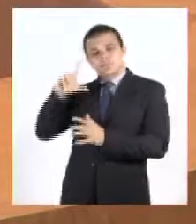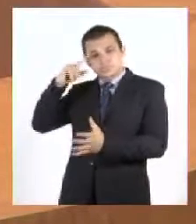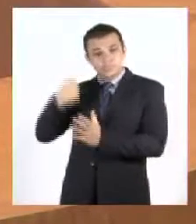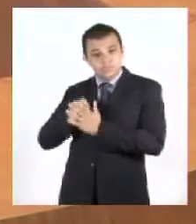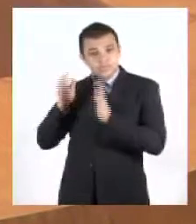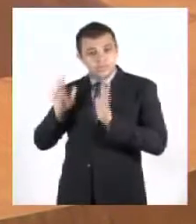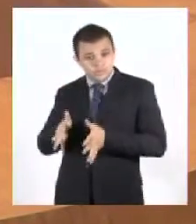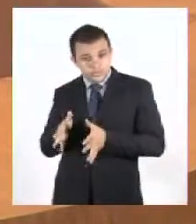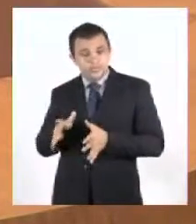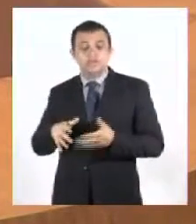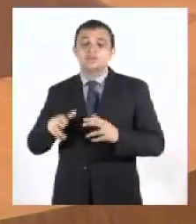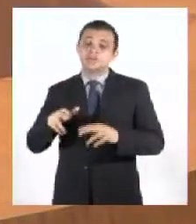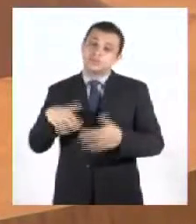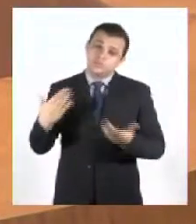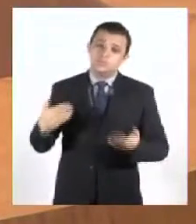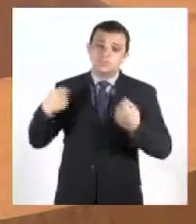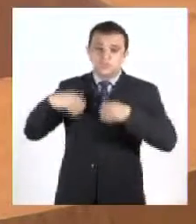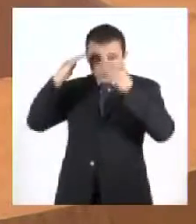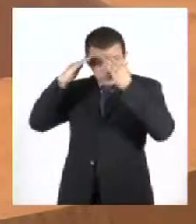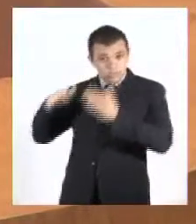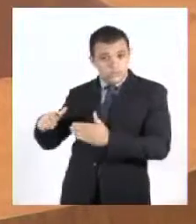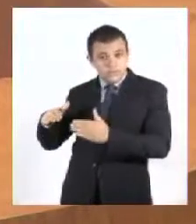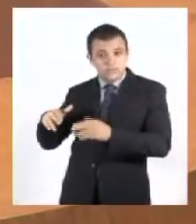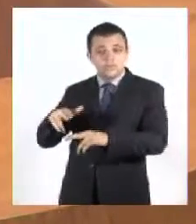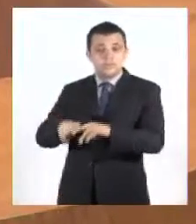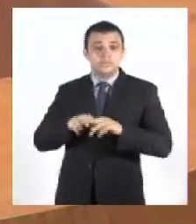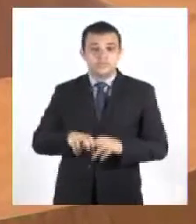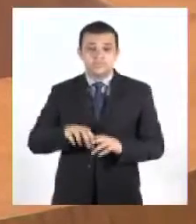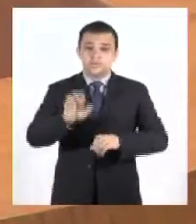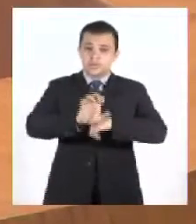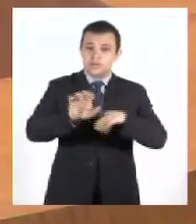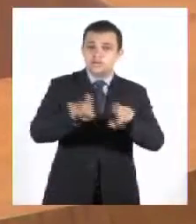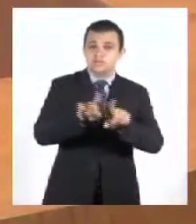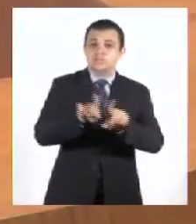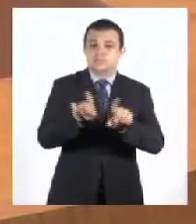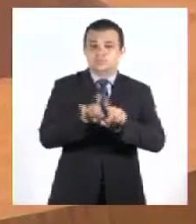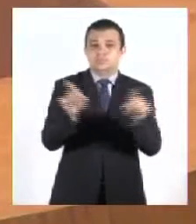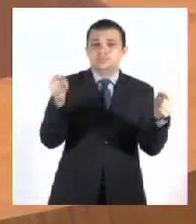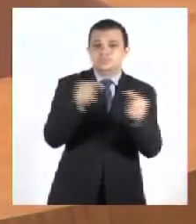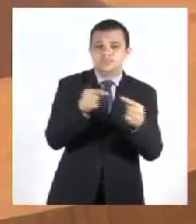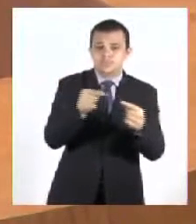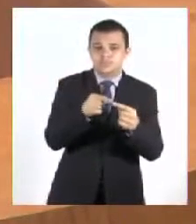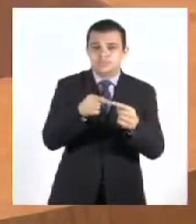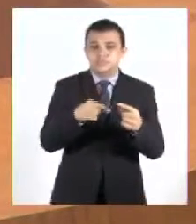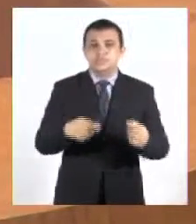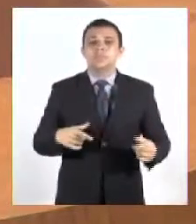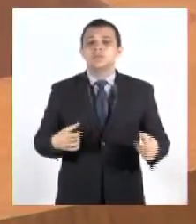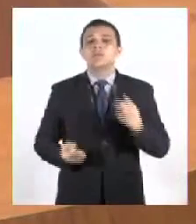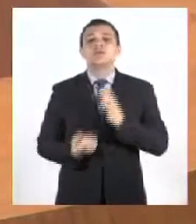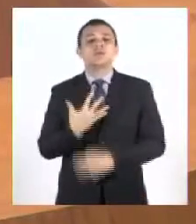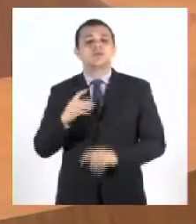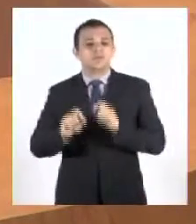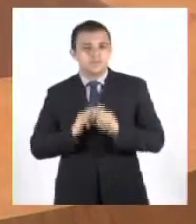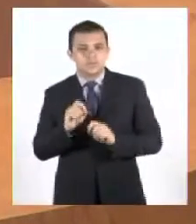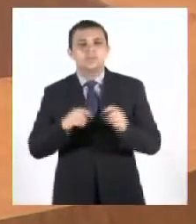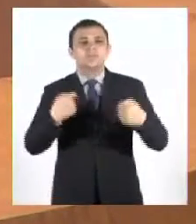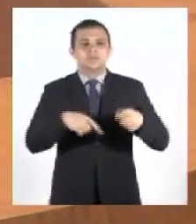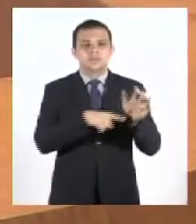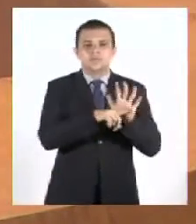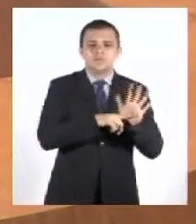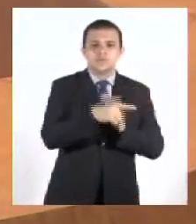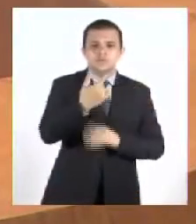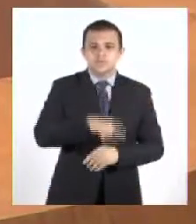e servidores públicos a ela vinculados, promovendo uma forma anômala de revisão de